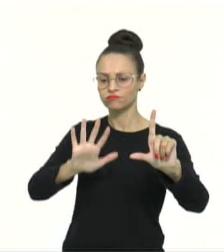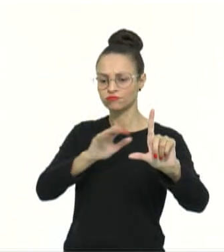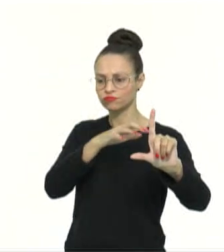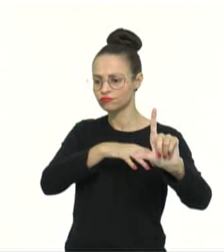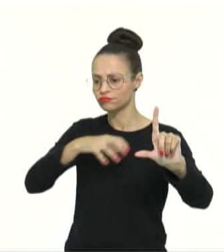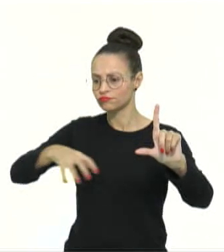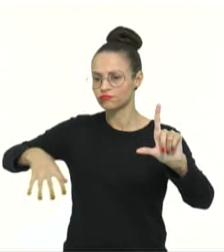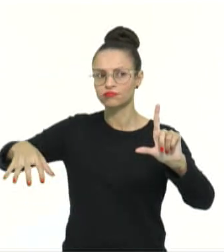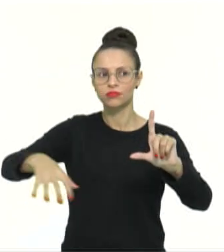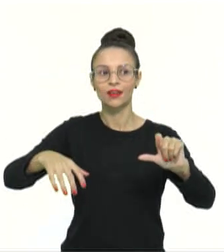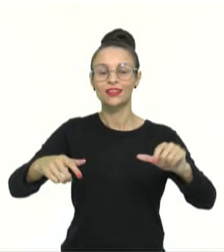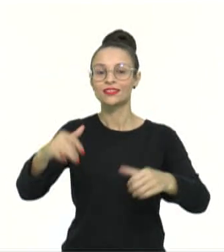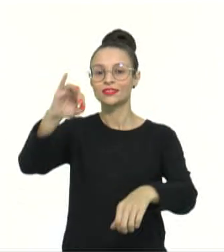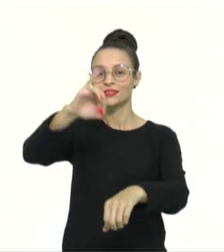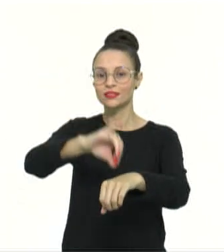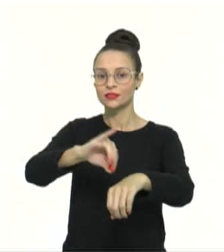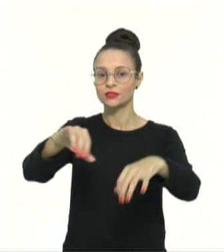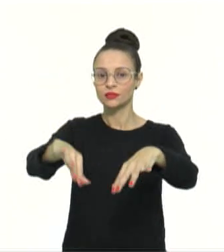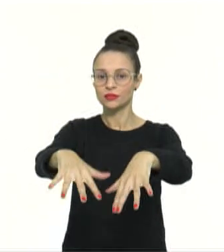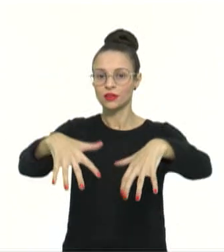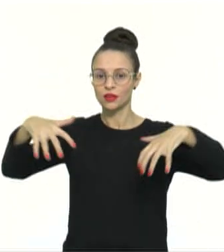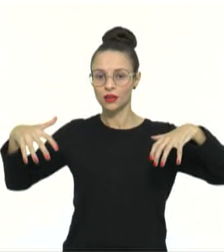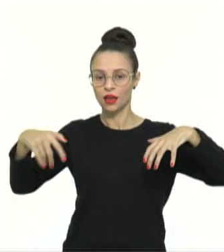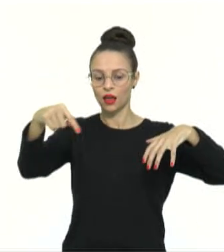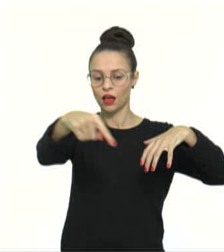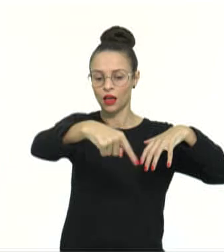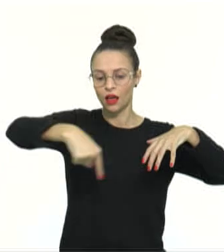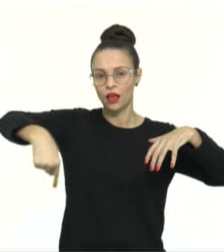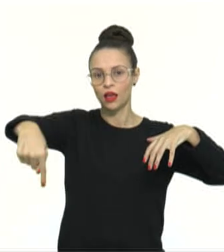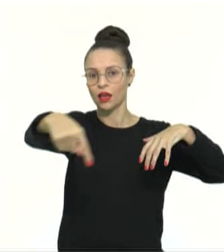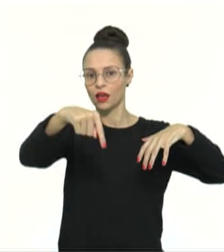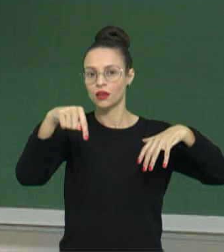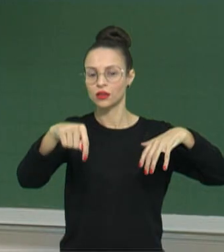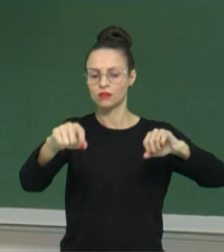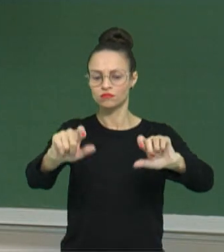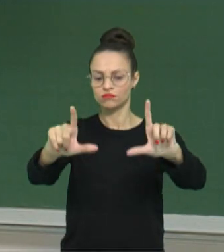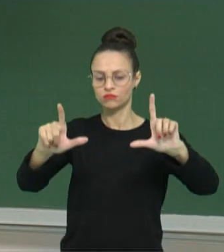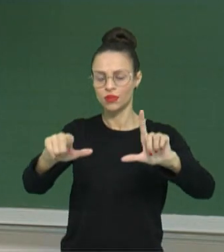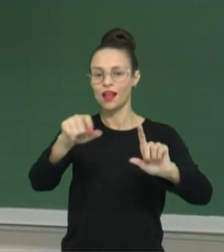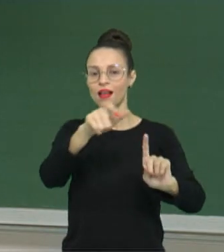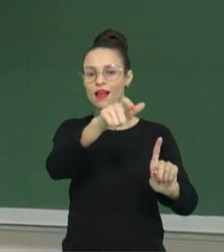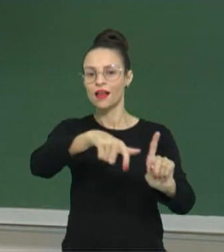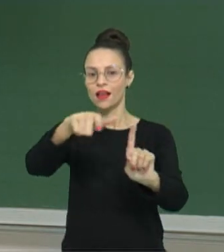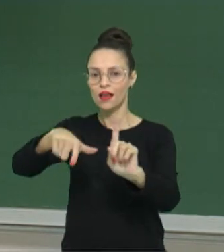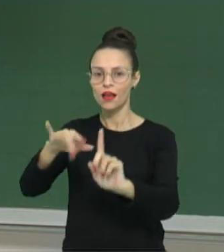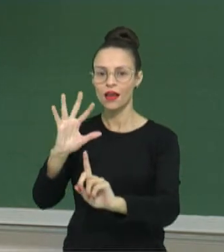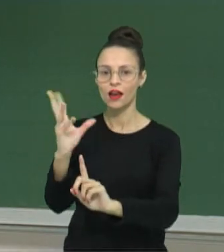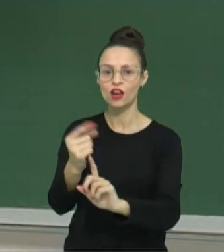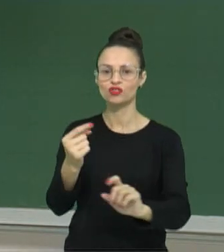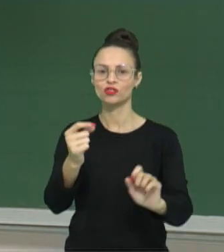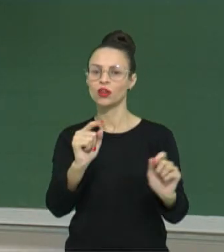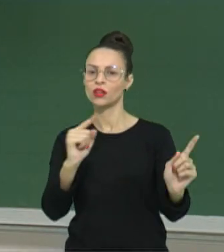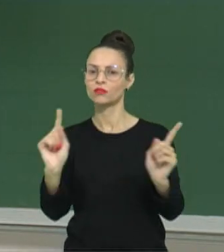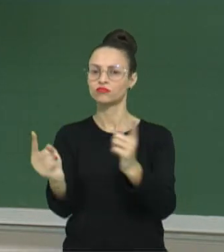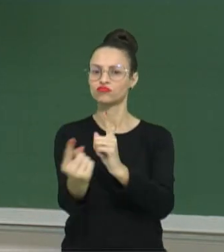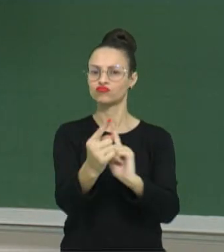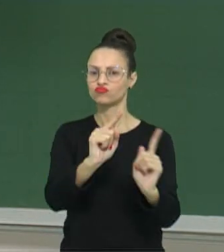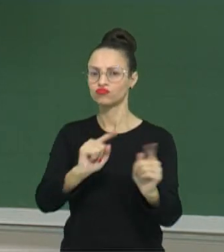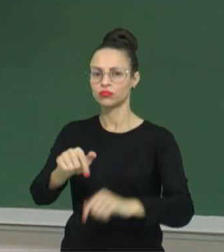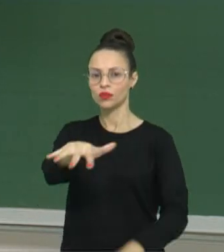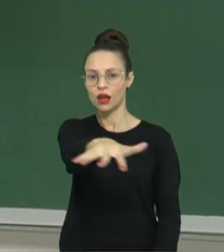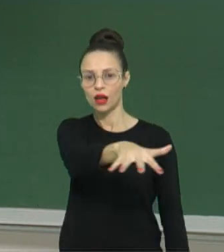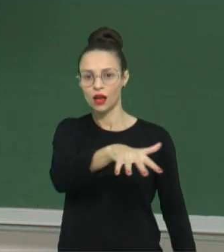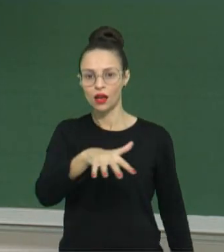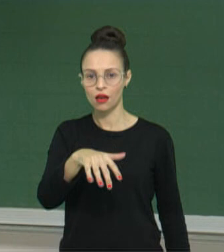ali no centro do teatro, onde os artistas circulavam, então era o